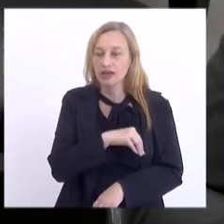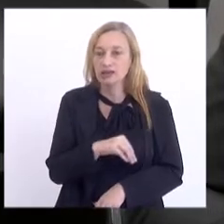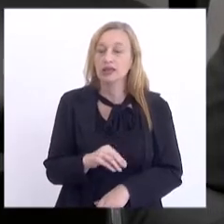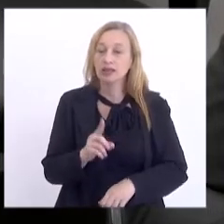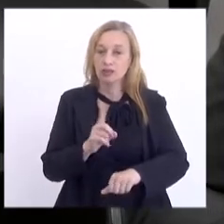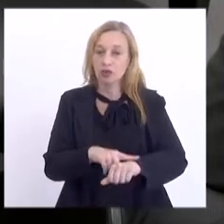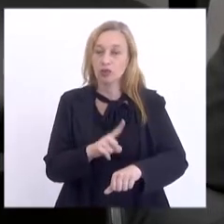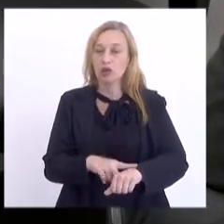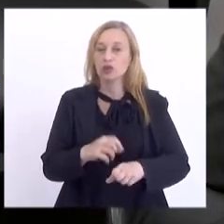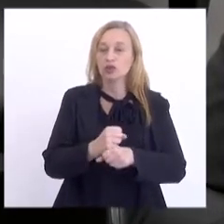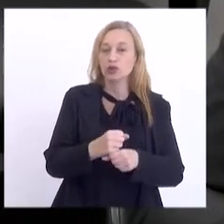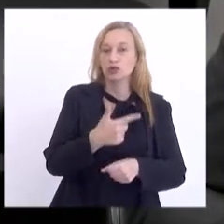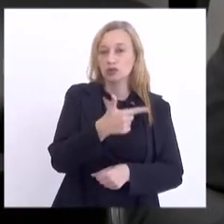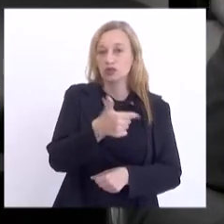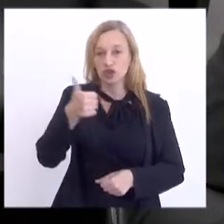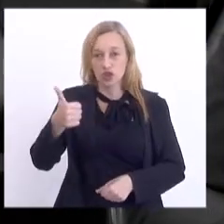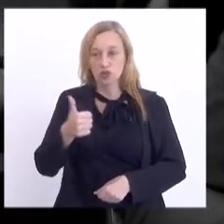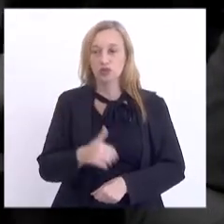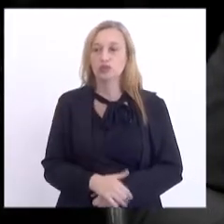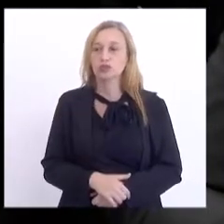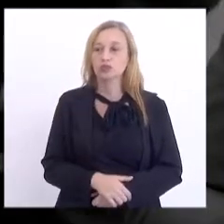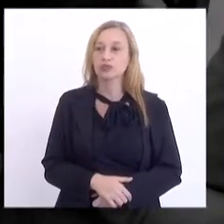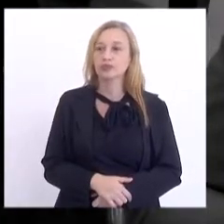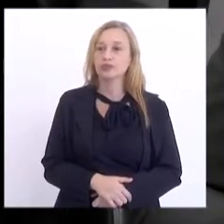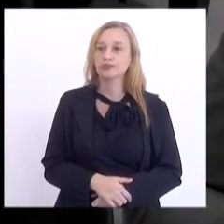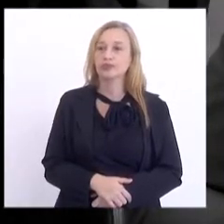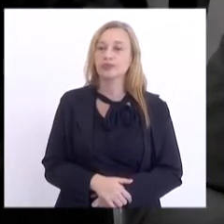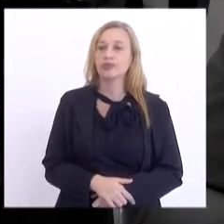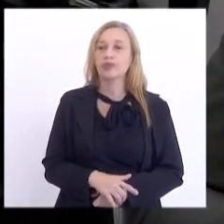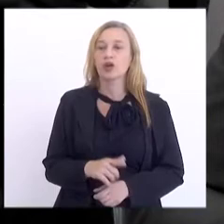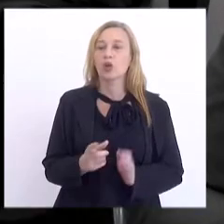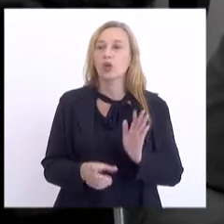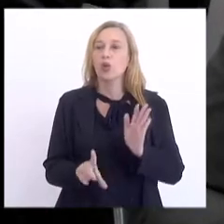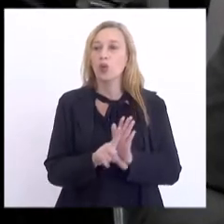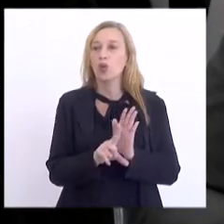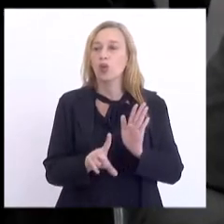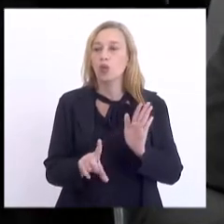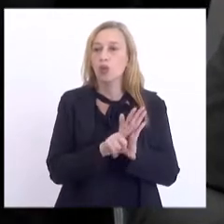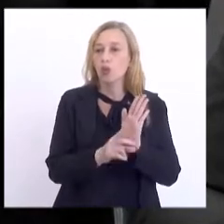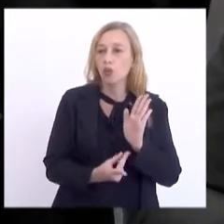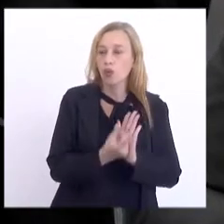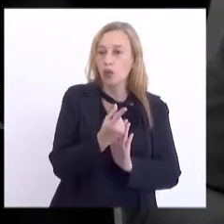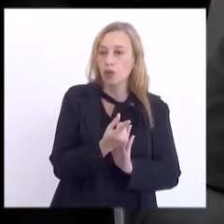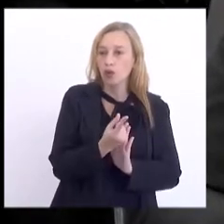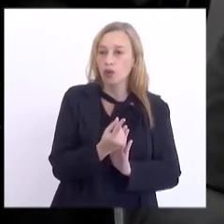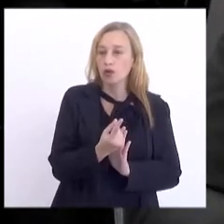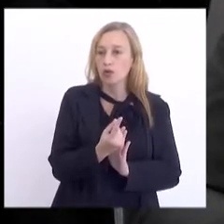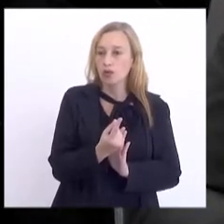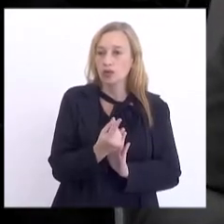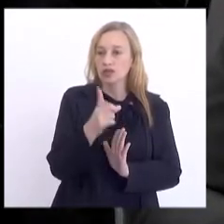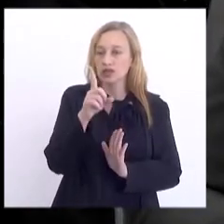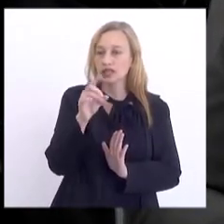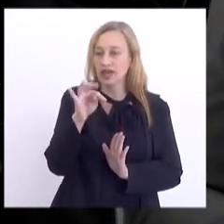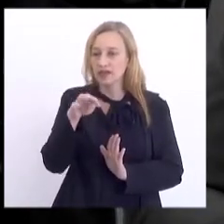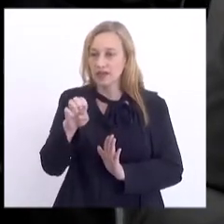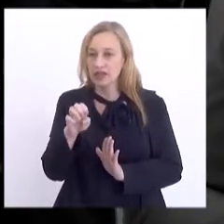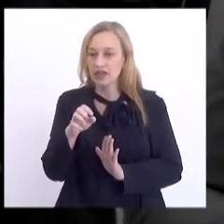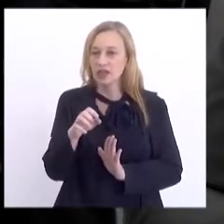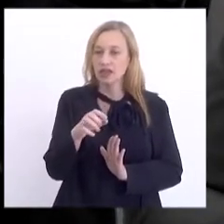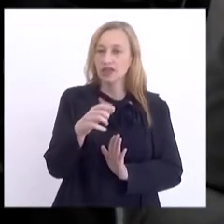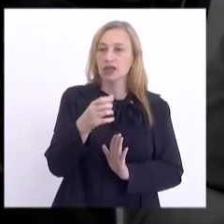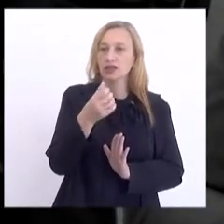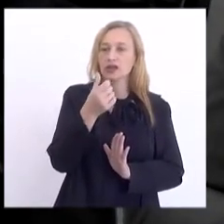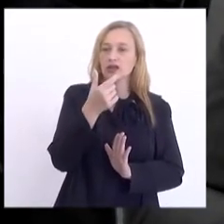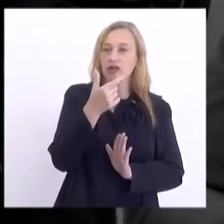naquele momento em 2021 nós estávamos com uma lua apresentando um defe de menos em transmitir